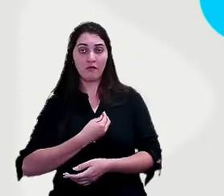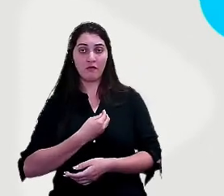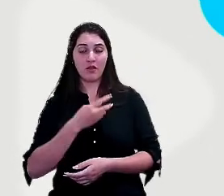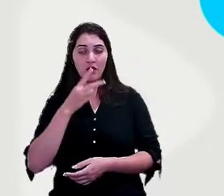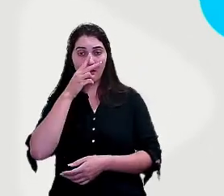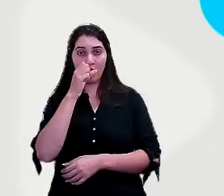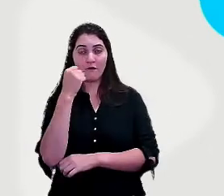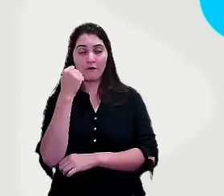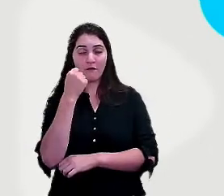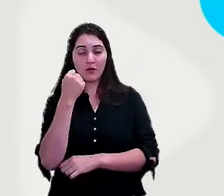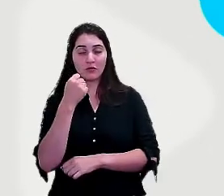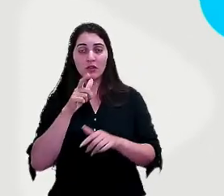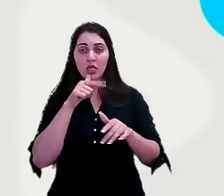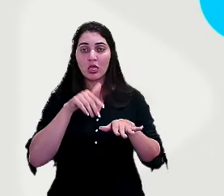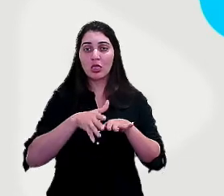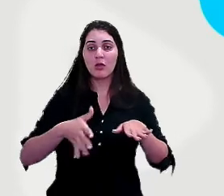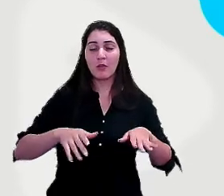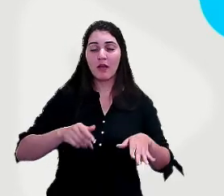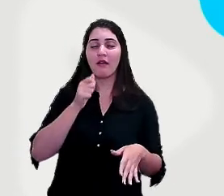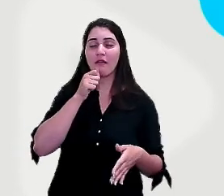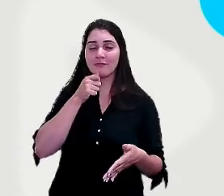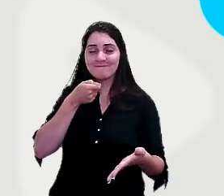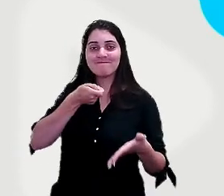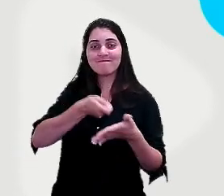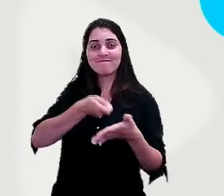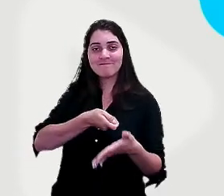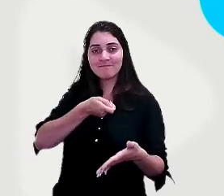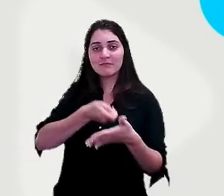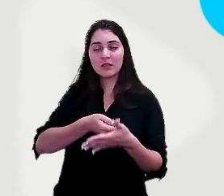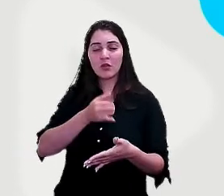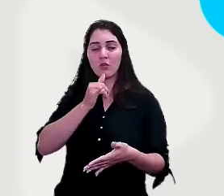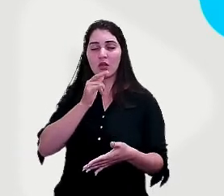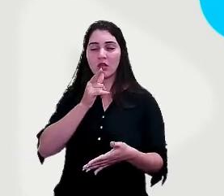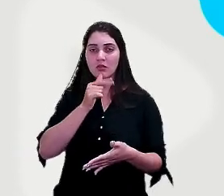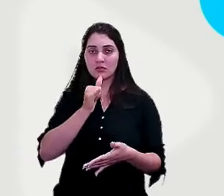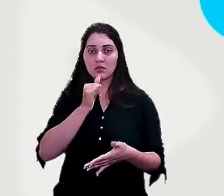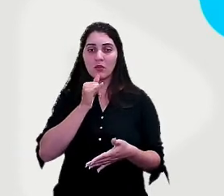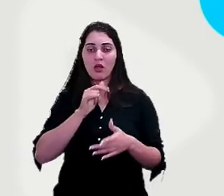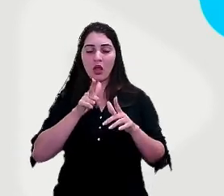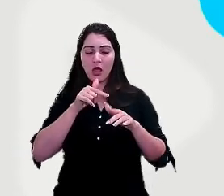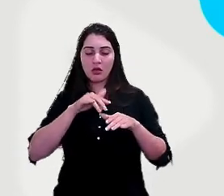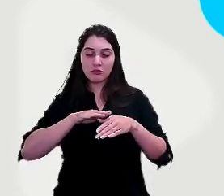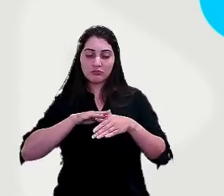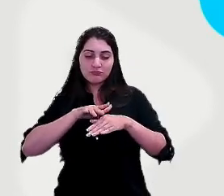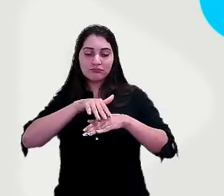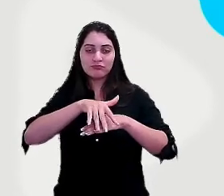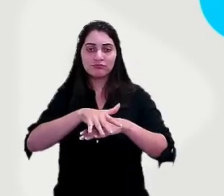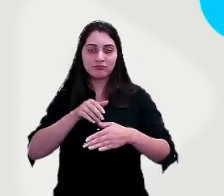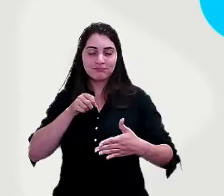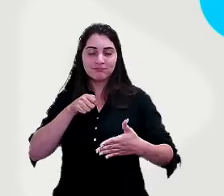está formando relevo. Então a água avança e vai desgastando o paredão, né? Vai tirando